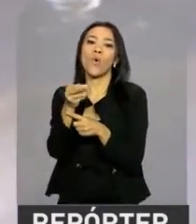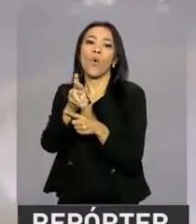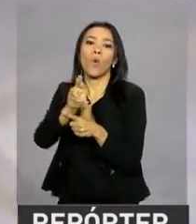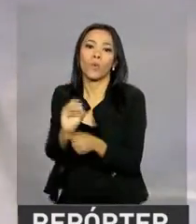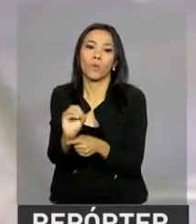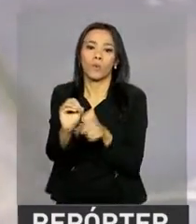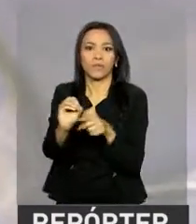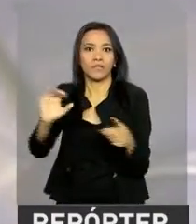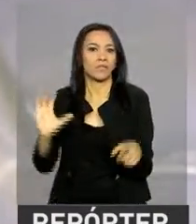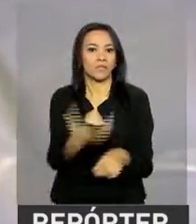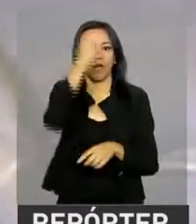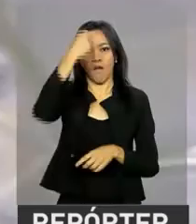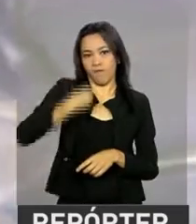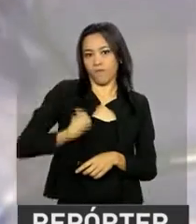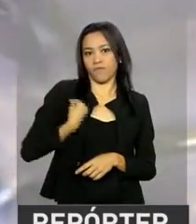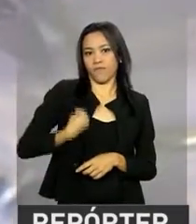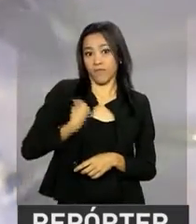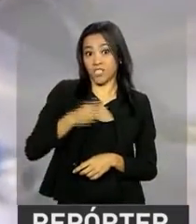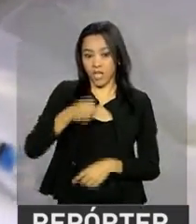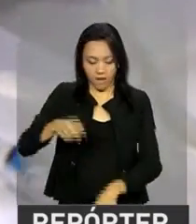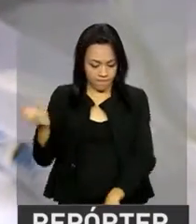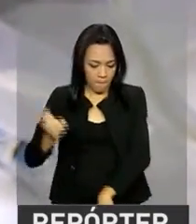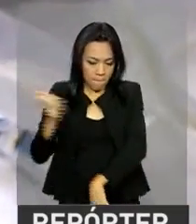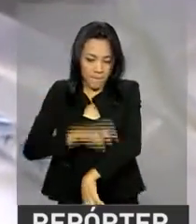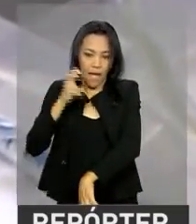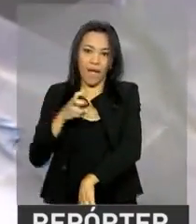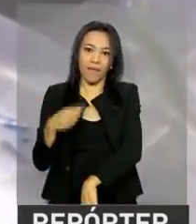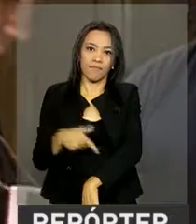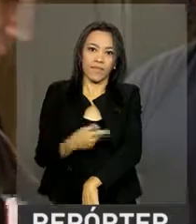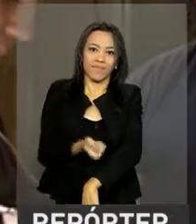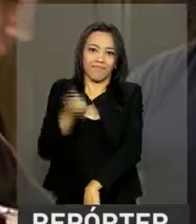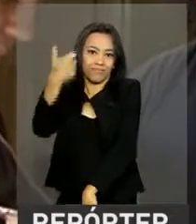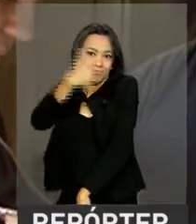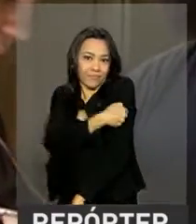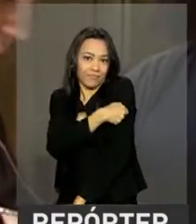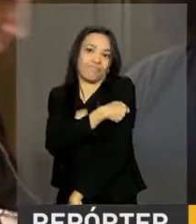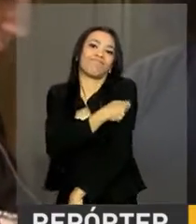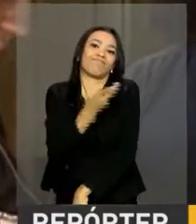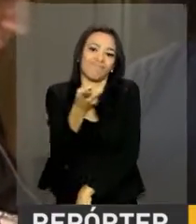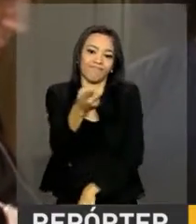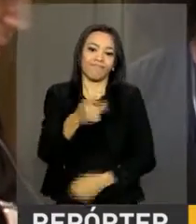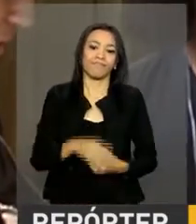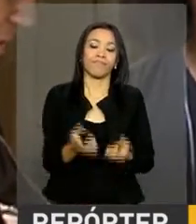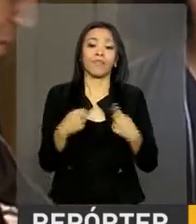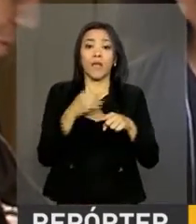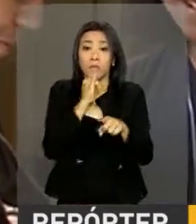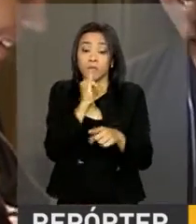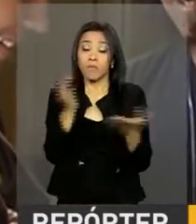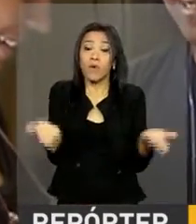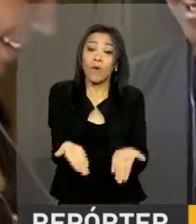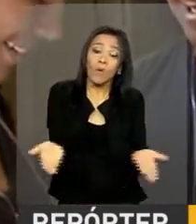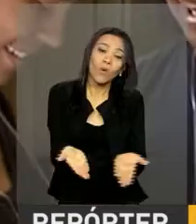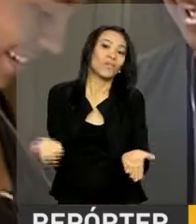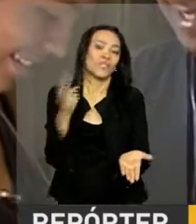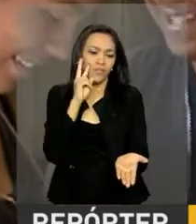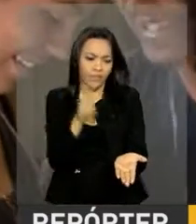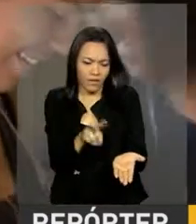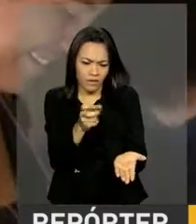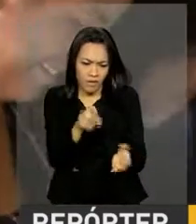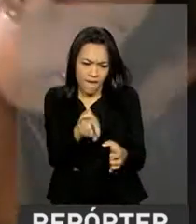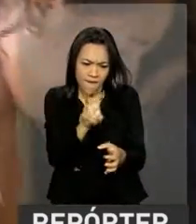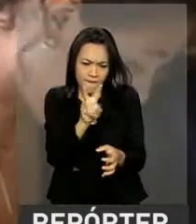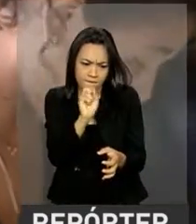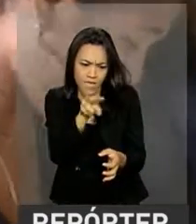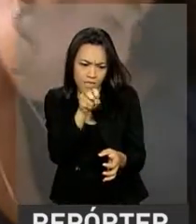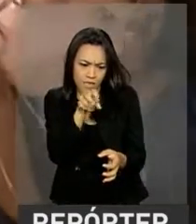que salvam a vida de quem é picado por esses animais. Eu acho bem bacana. Por exemplo, hoje nós estamos vendo a extração do veneno